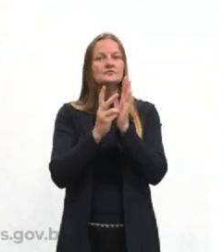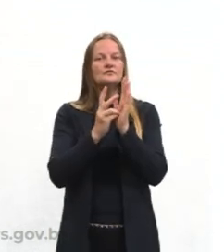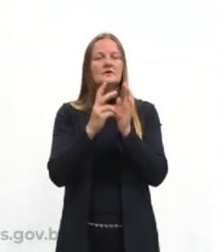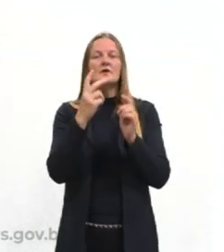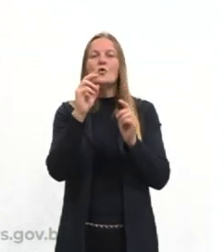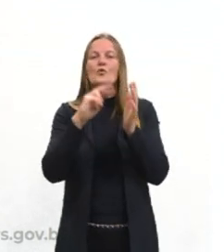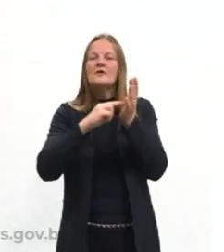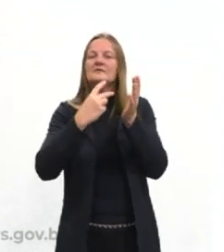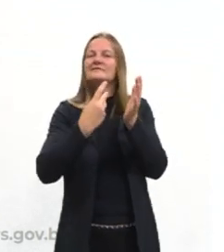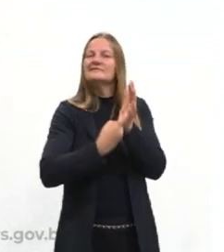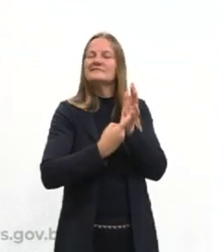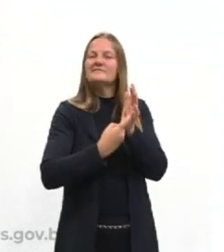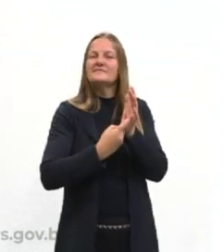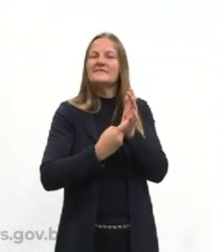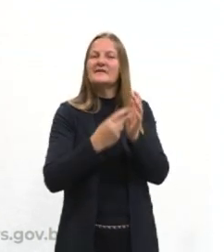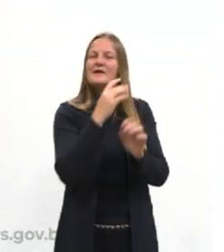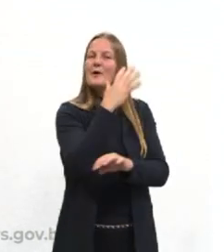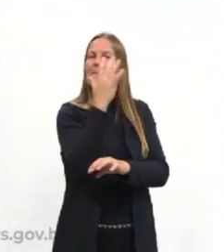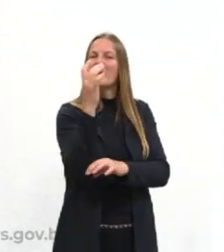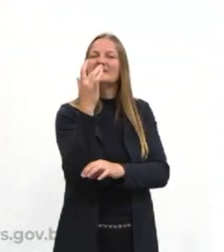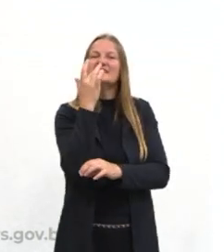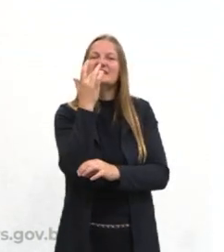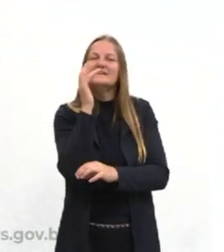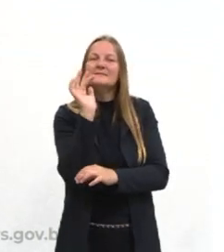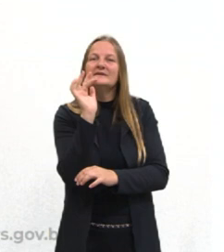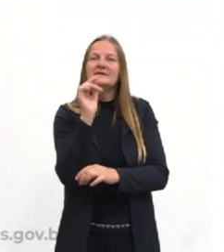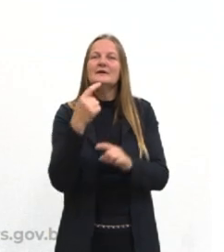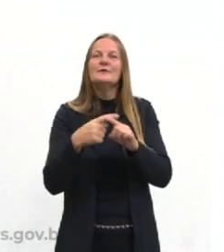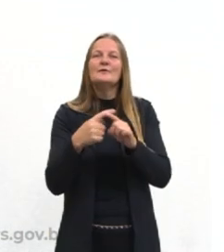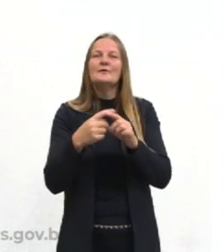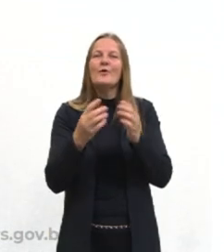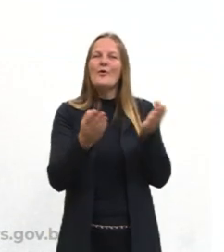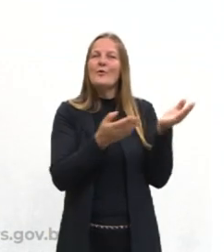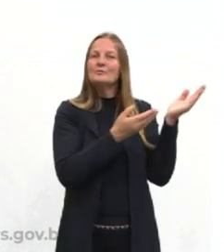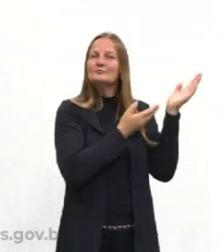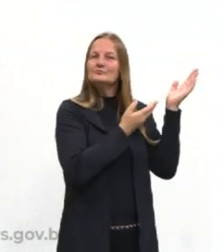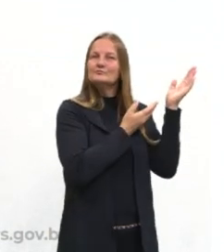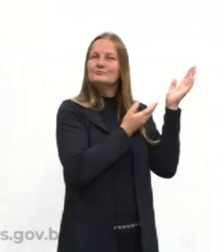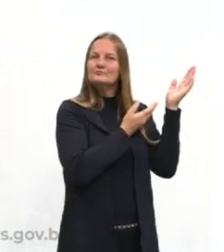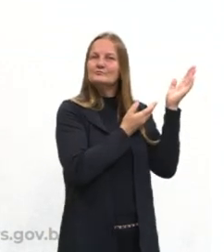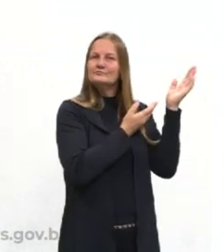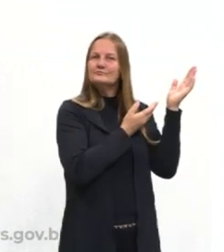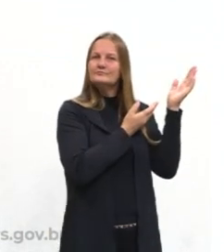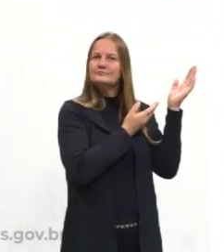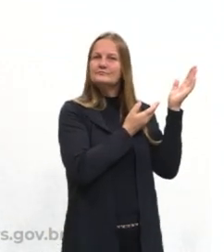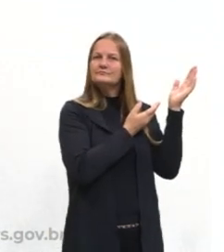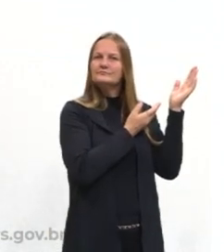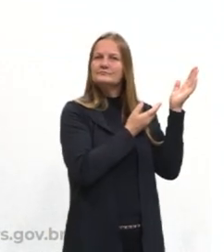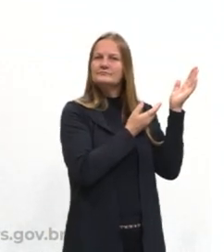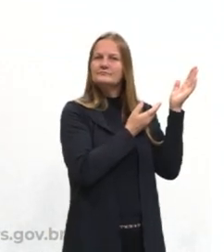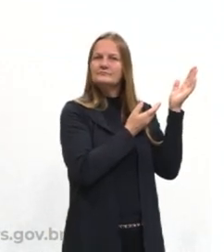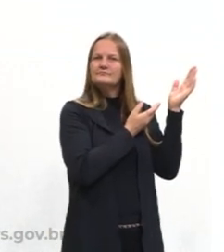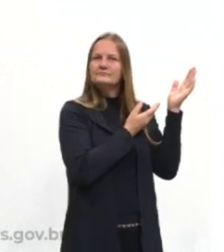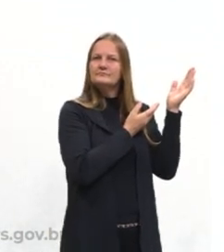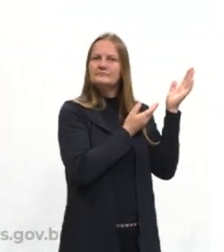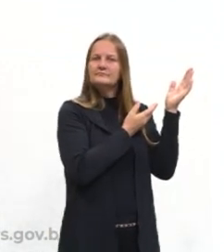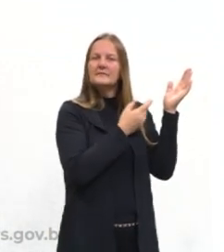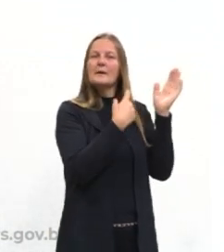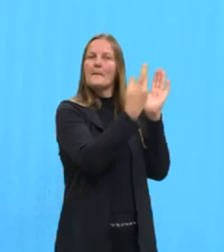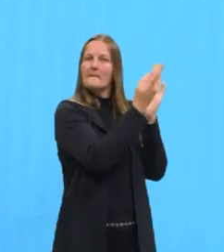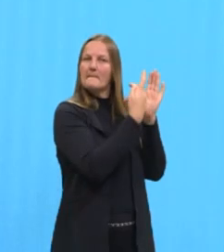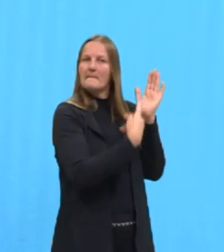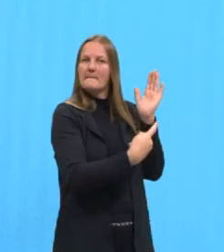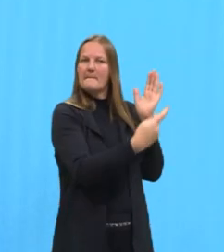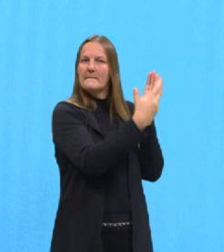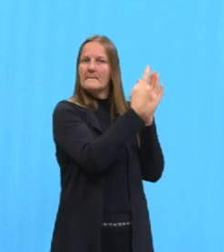porque mata Branca porque a região da Caatinga Ó aonde a gente tem aqui o Matinho Ah desculpa tem um mapinha